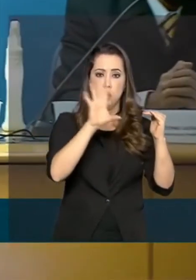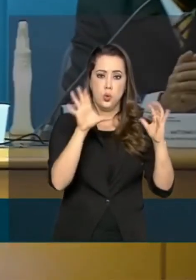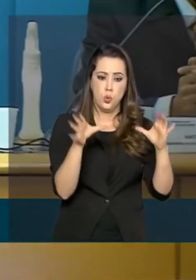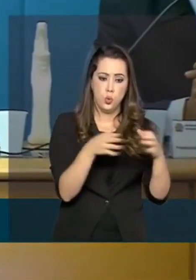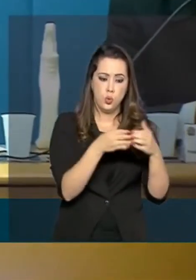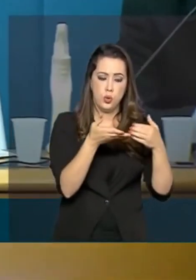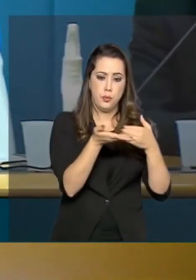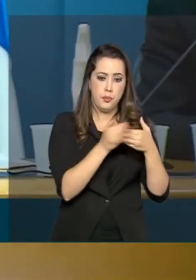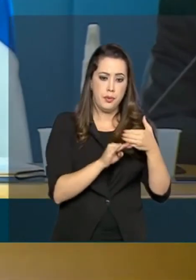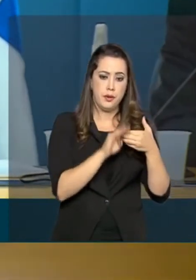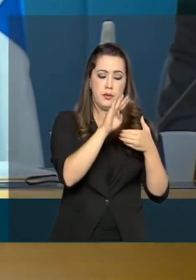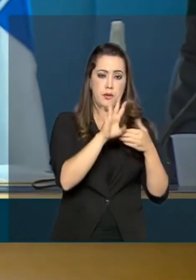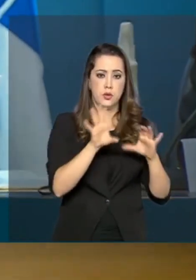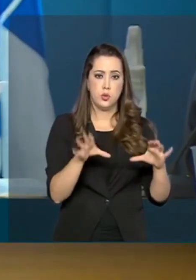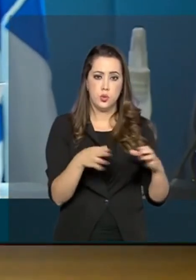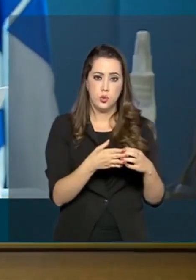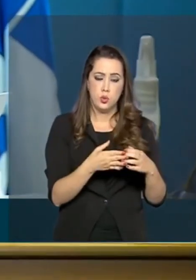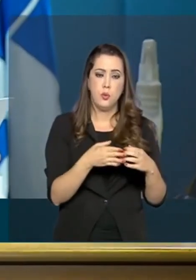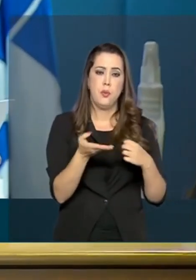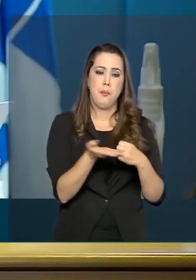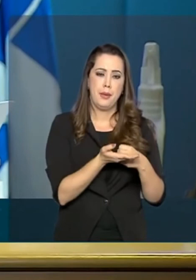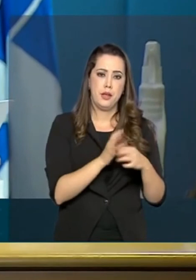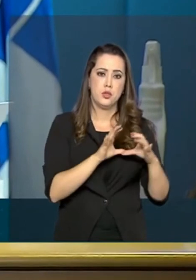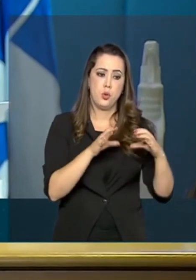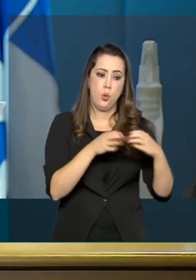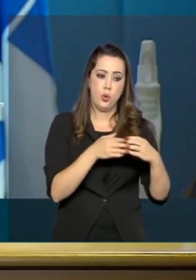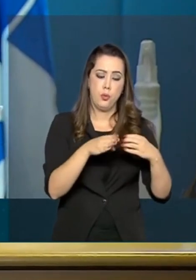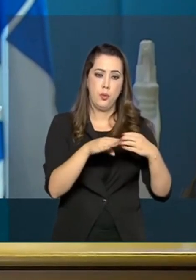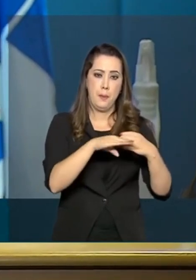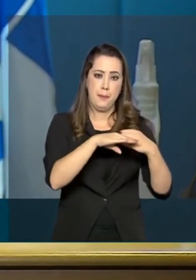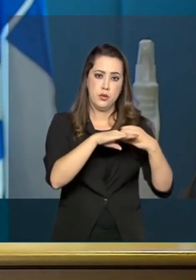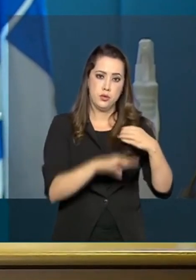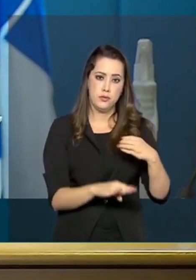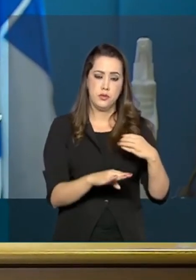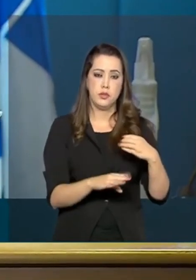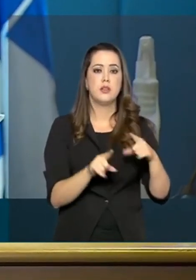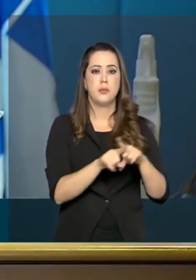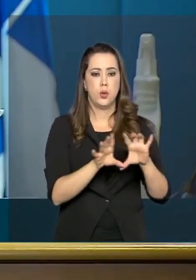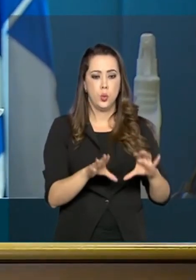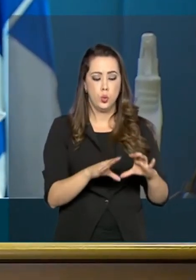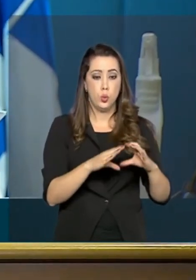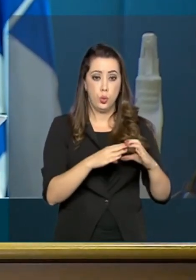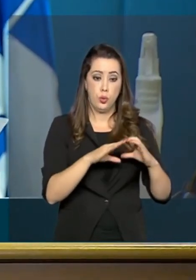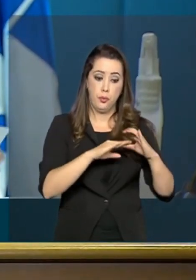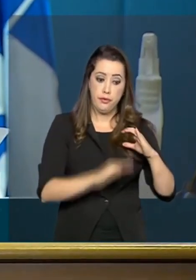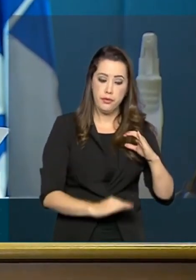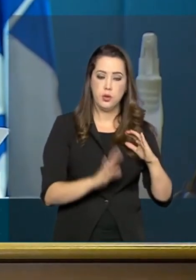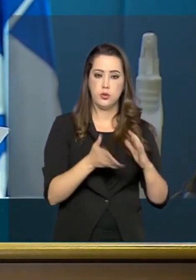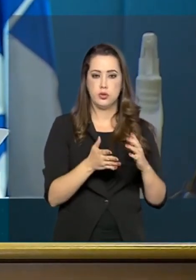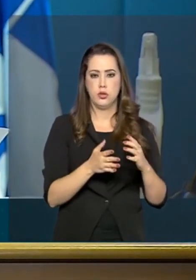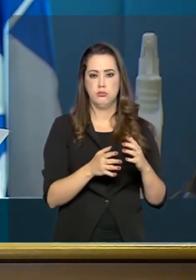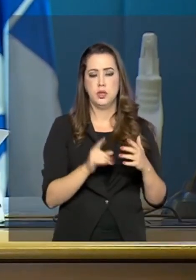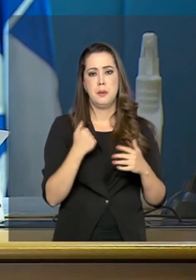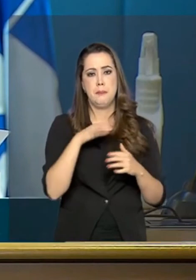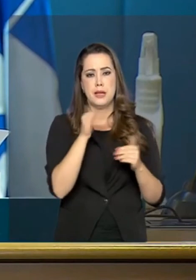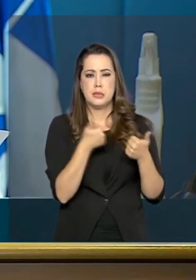média superior, uma categoria média inferior e uma categoria inferior. E vale ressaltar aqui que quanto